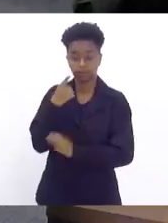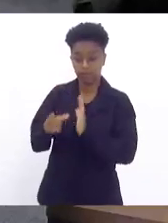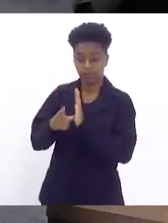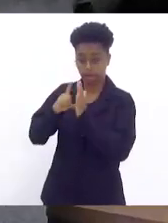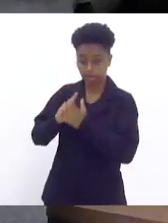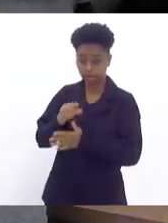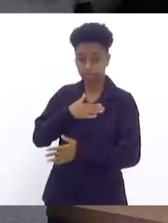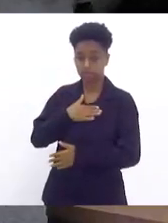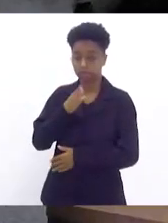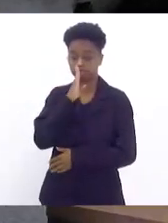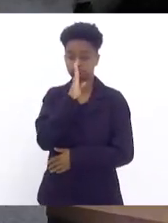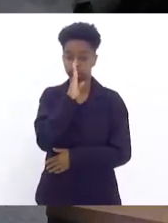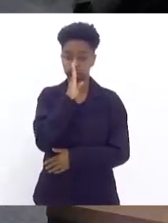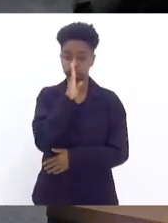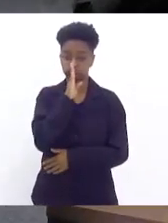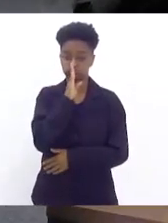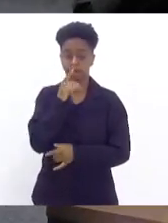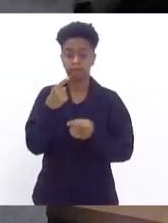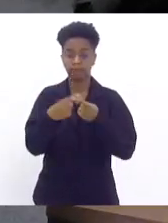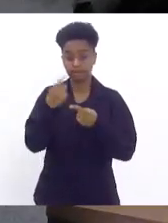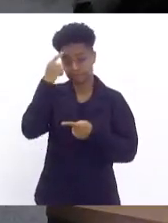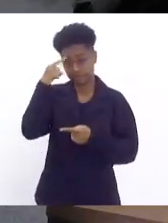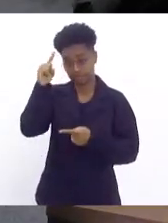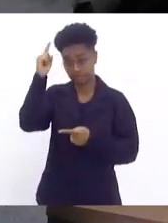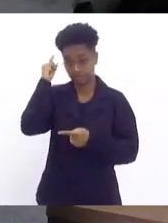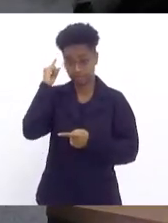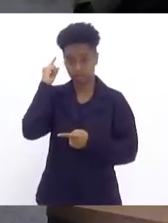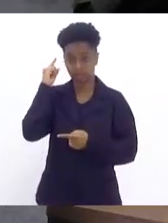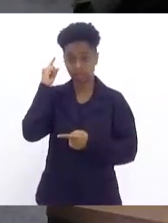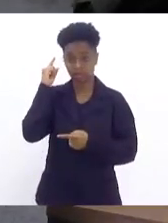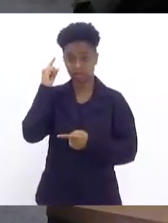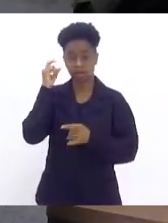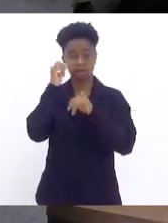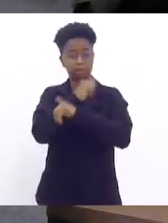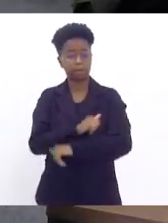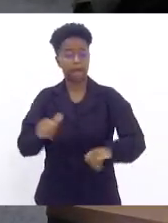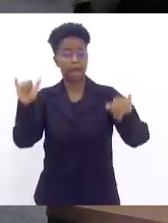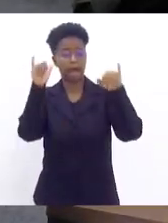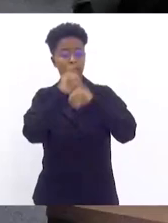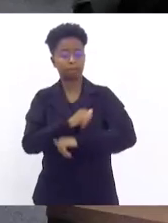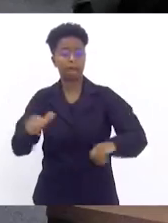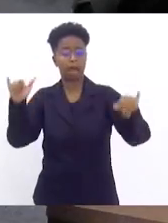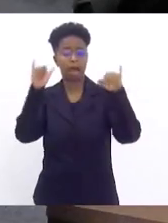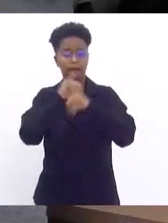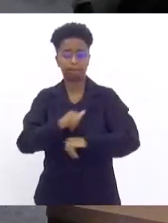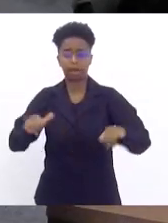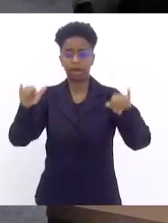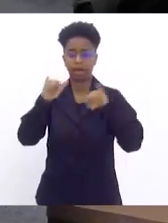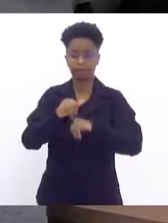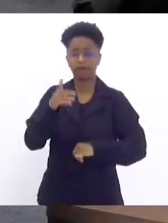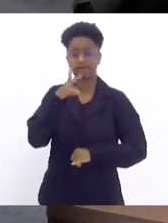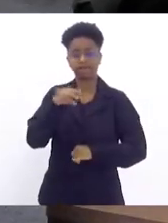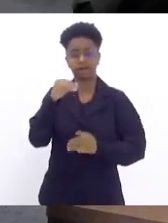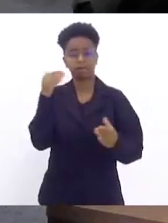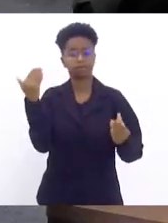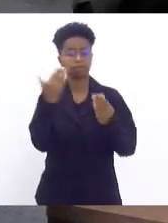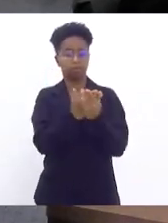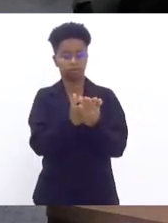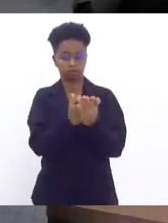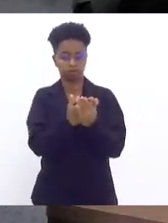ficou quietinho aqui porque semana passada você esperava aos quatro cantos dessa casa que iria judicializar